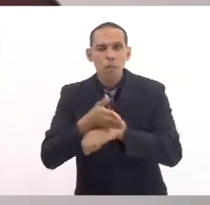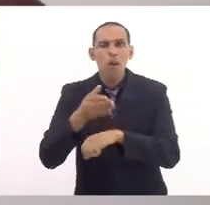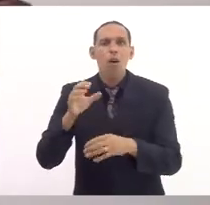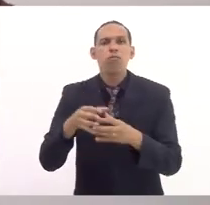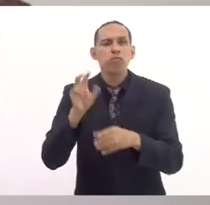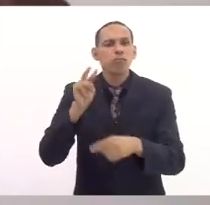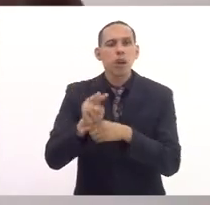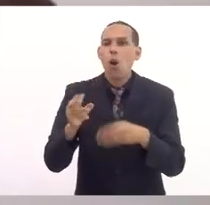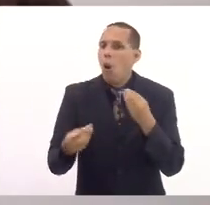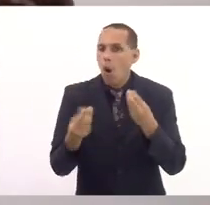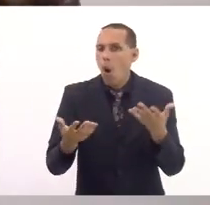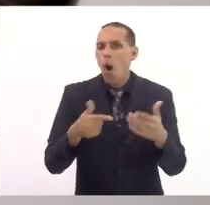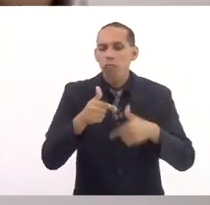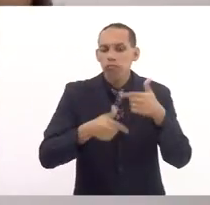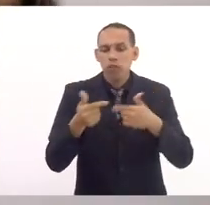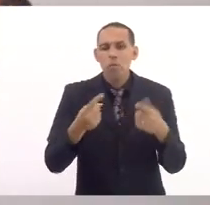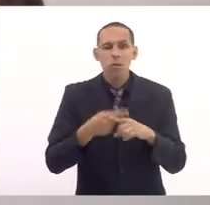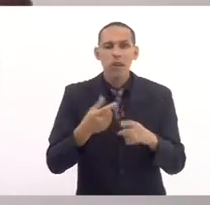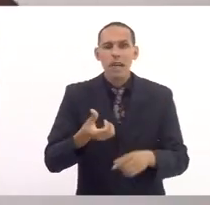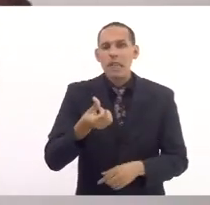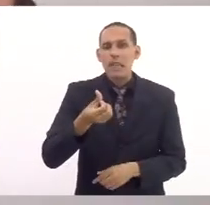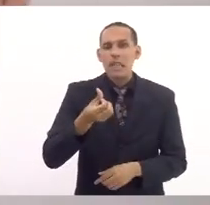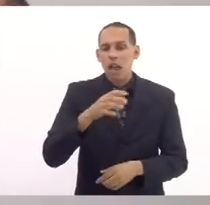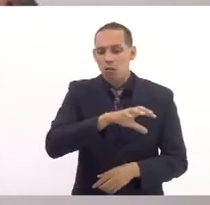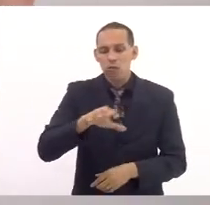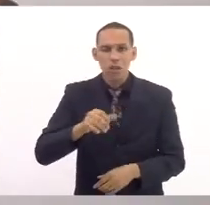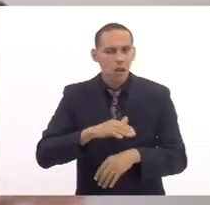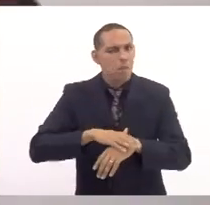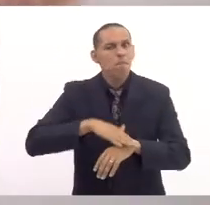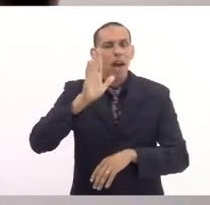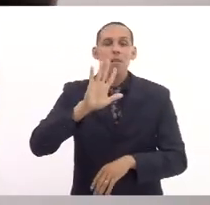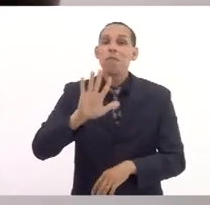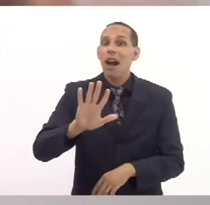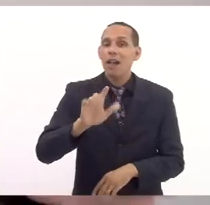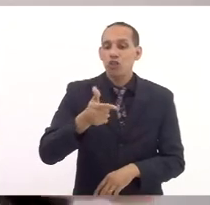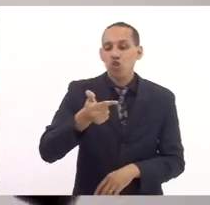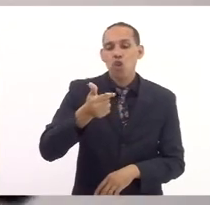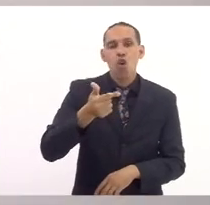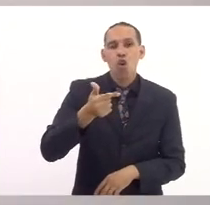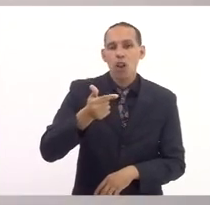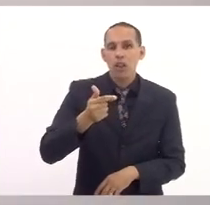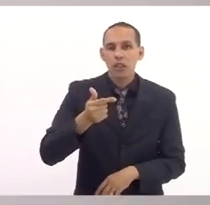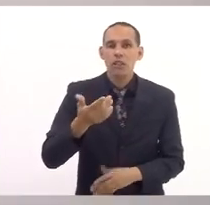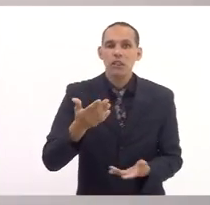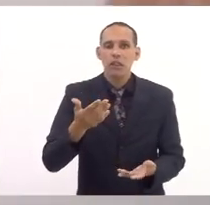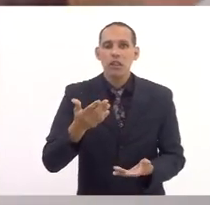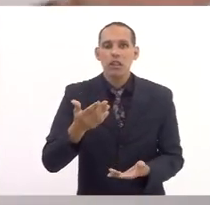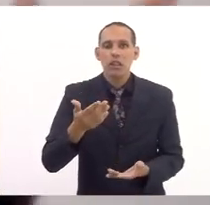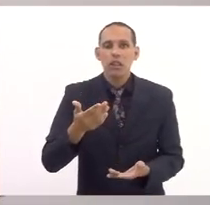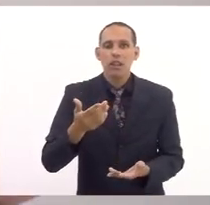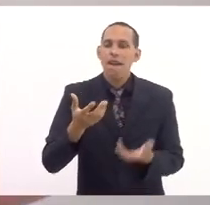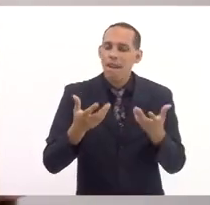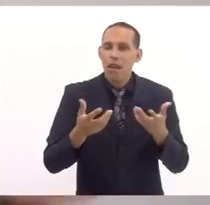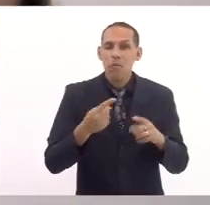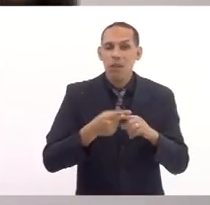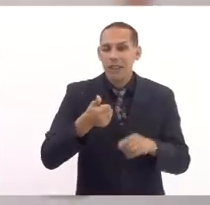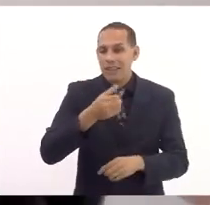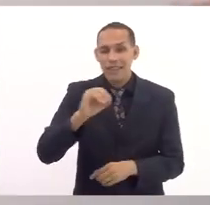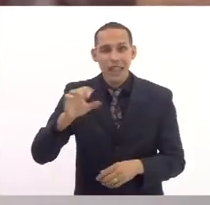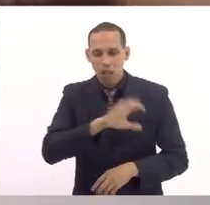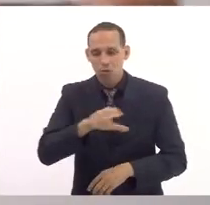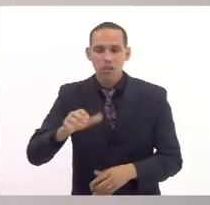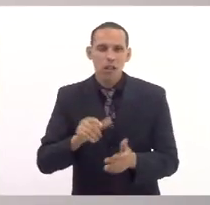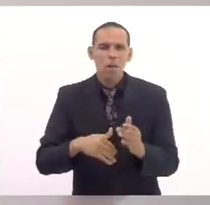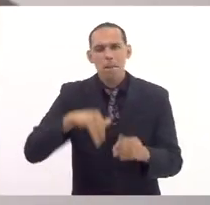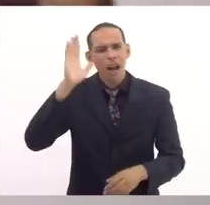força-tarefa? Que são mais de 100 estações, mas nós estamos preocupados em resolver, pelo menos, essas 12, que toda a população tem conhecimento, e que